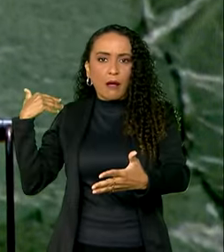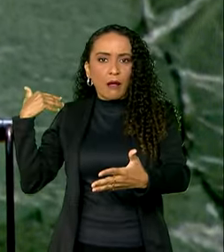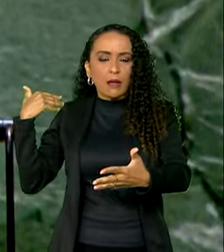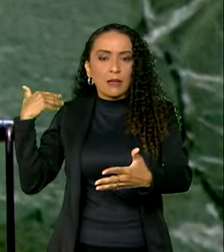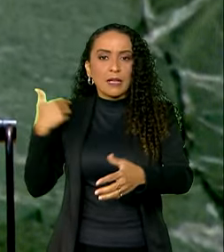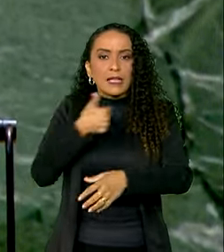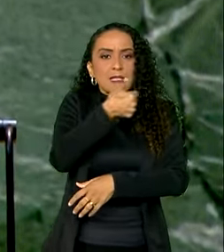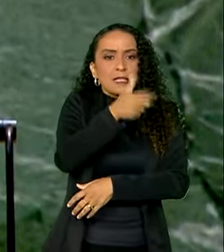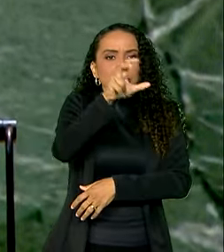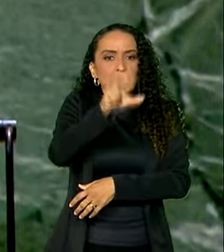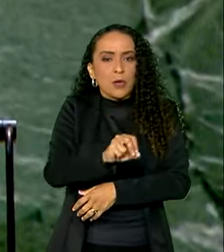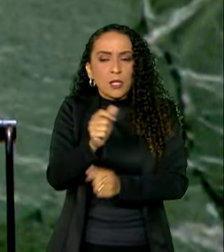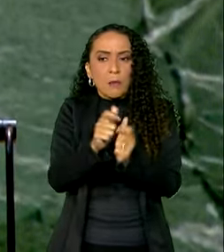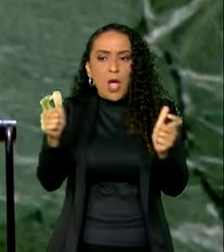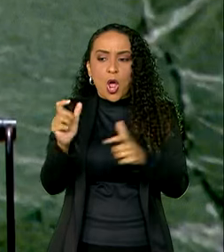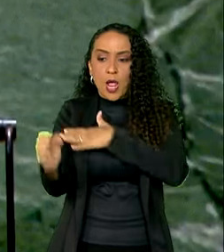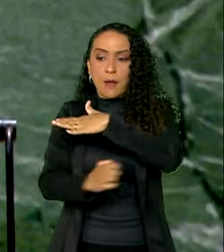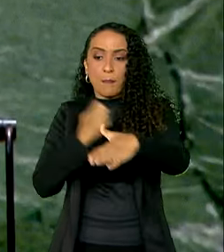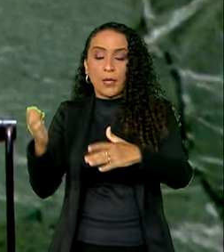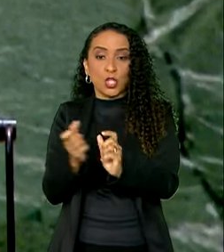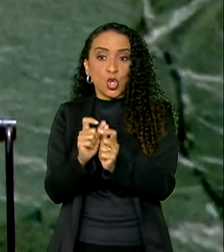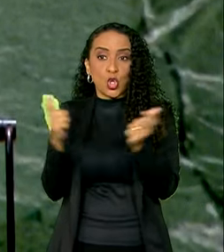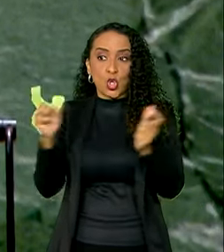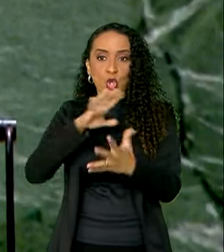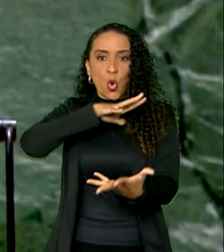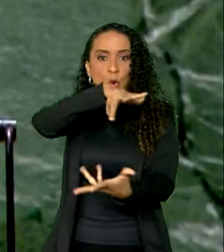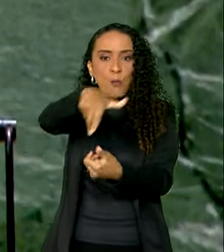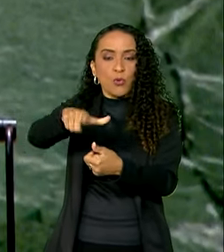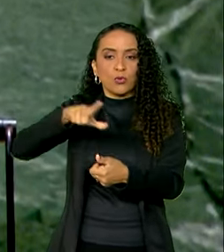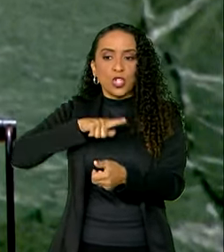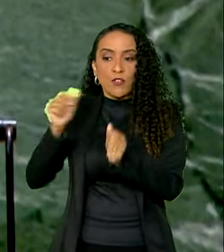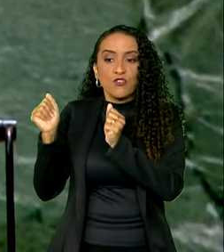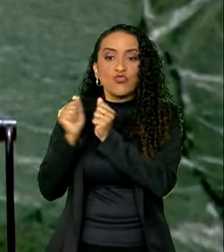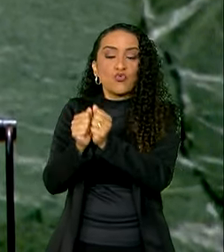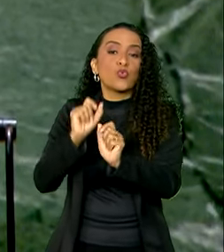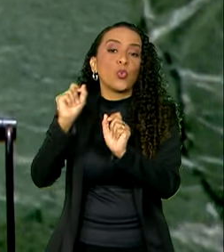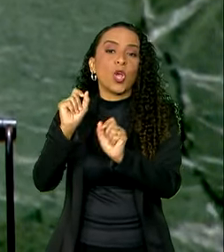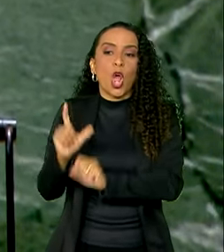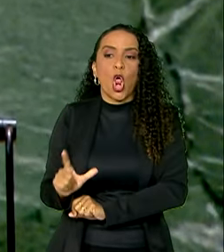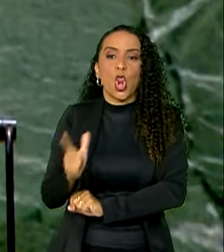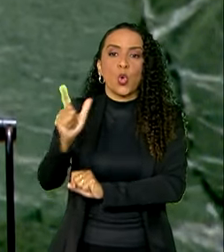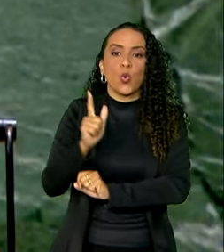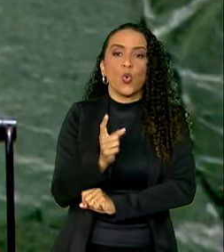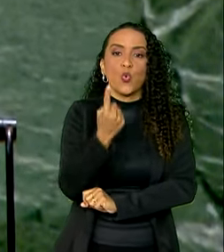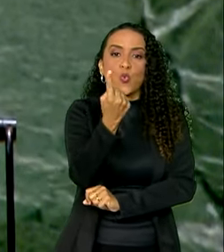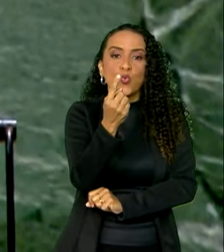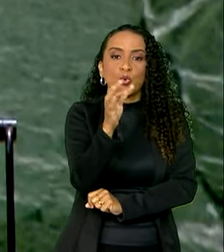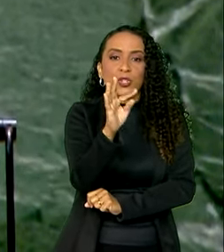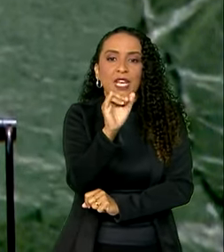as 150 maiores empresas do mundo obtiveram juntas um lucro de